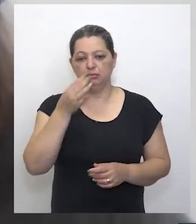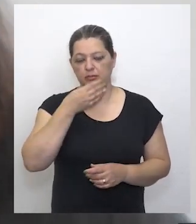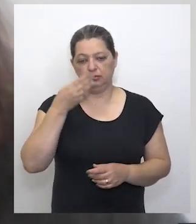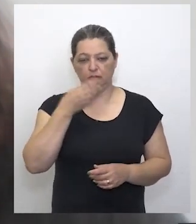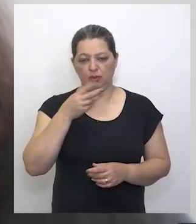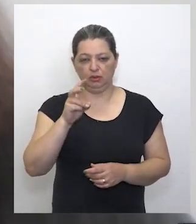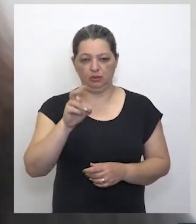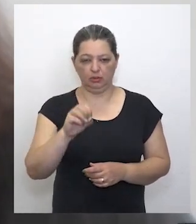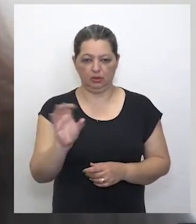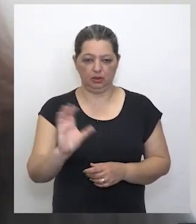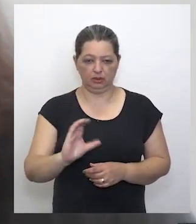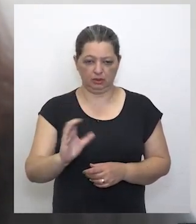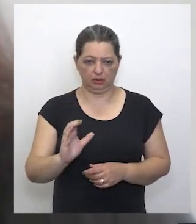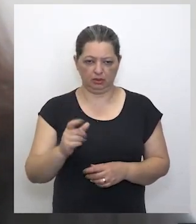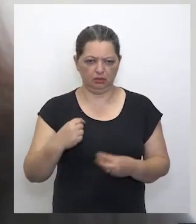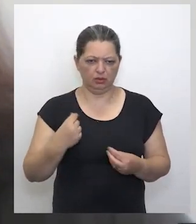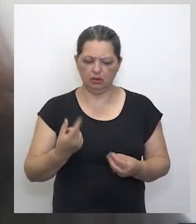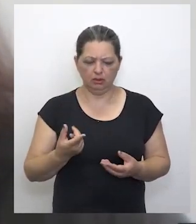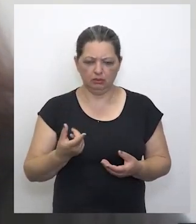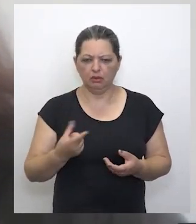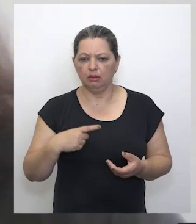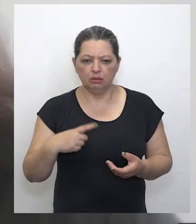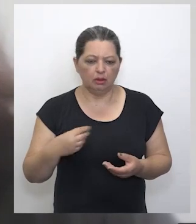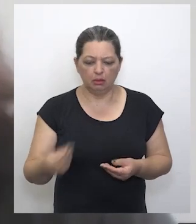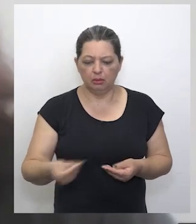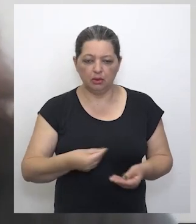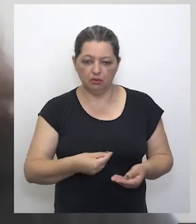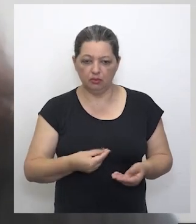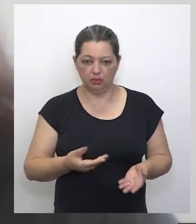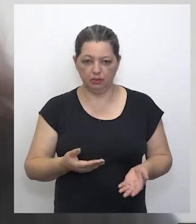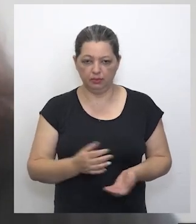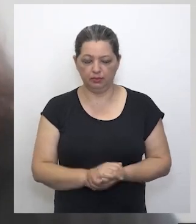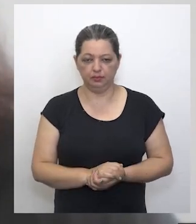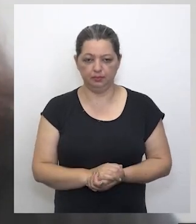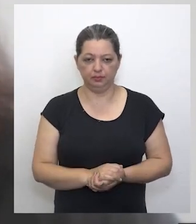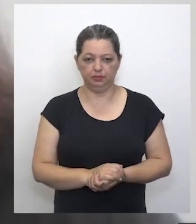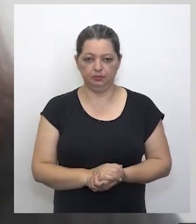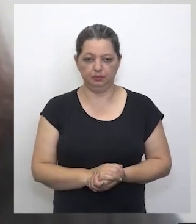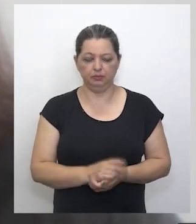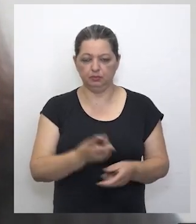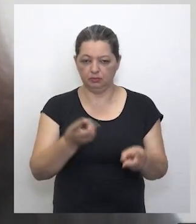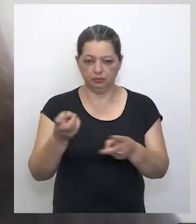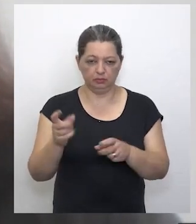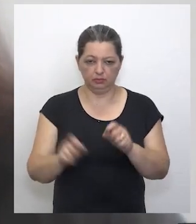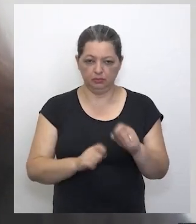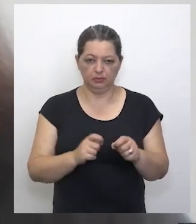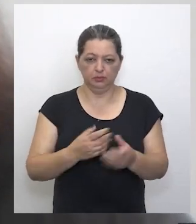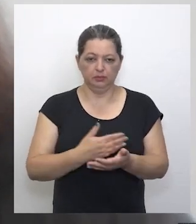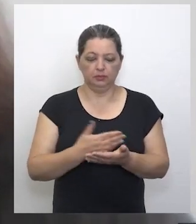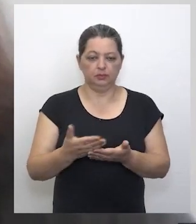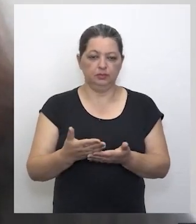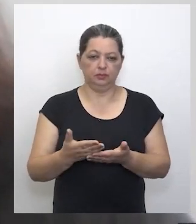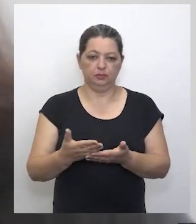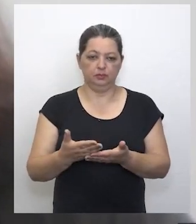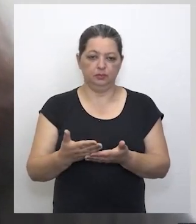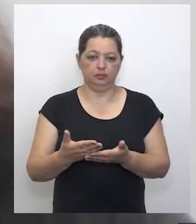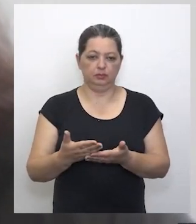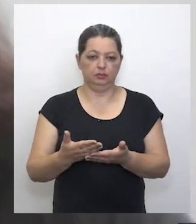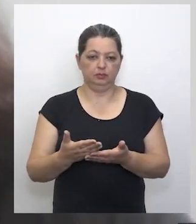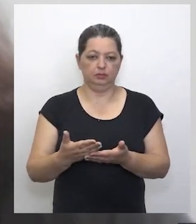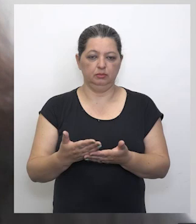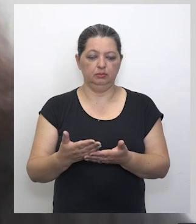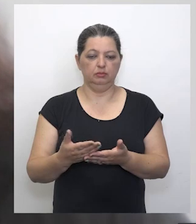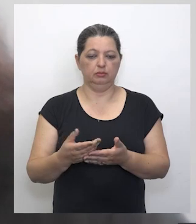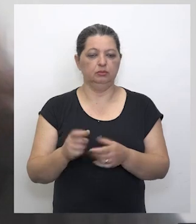50 centavos, quanto que volta de troco? Então, eles percebem que começam a ser trabalhado